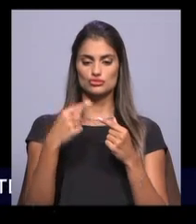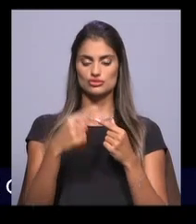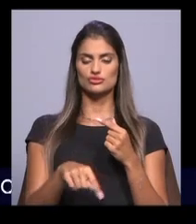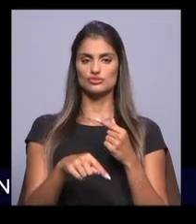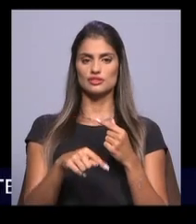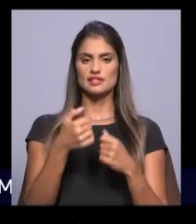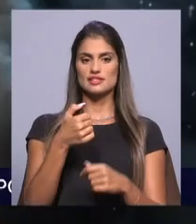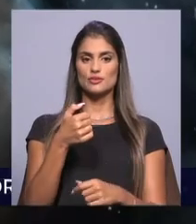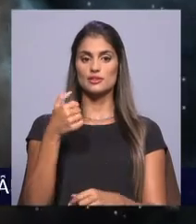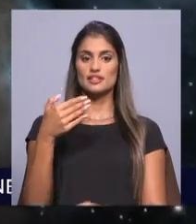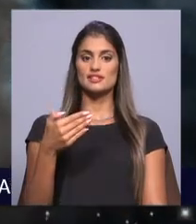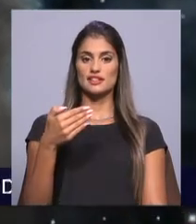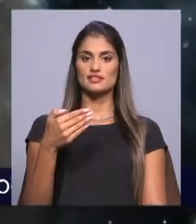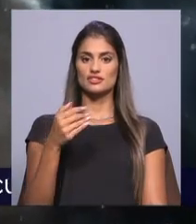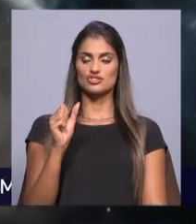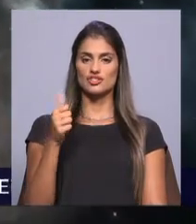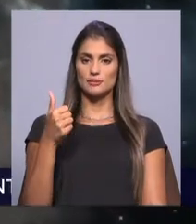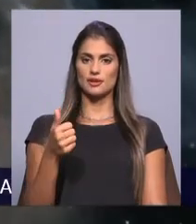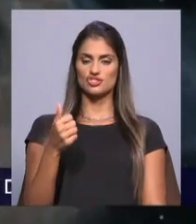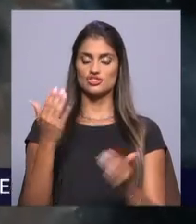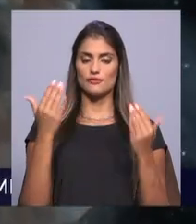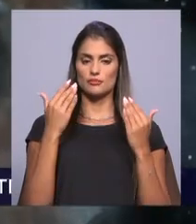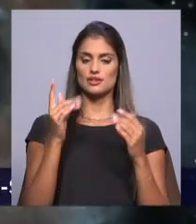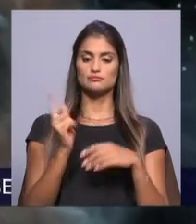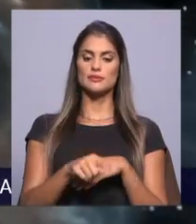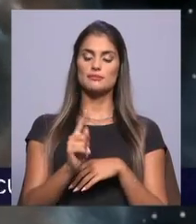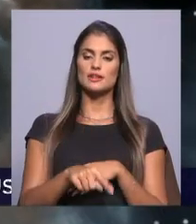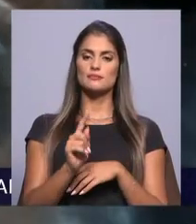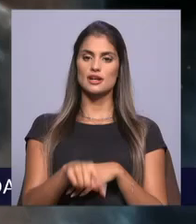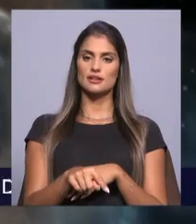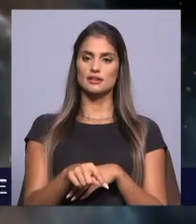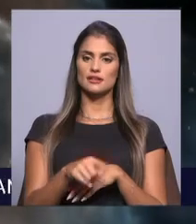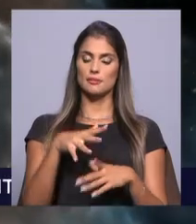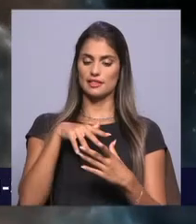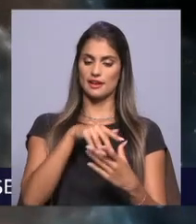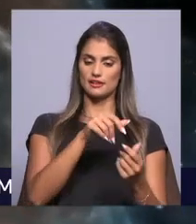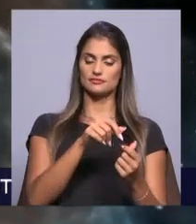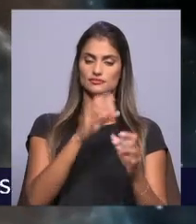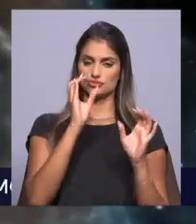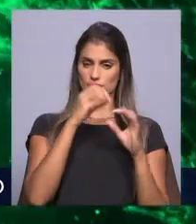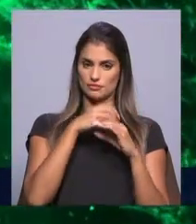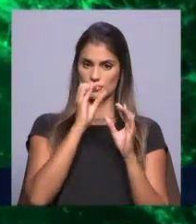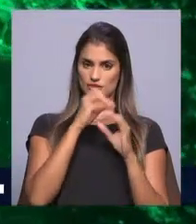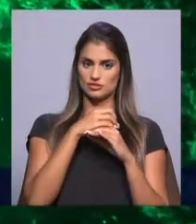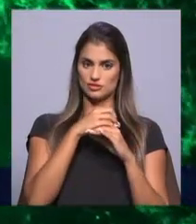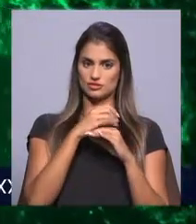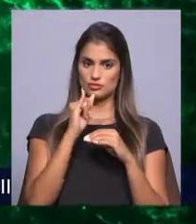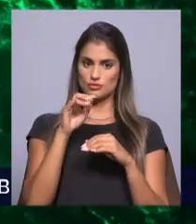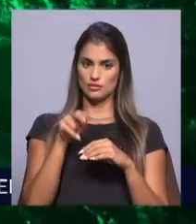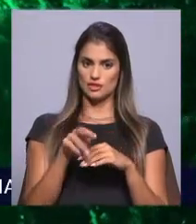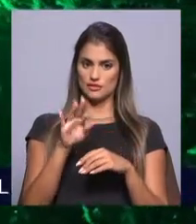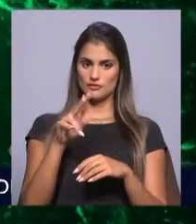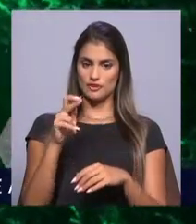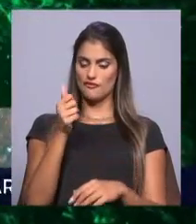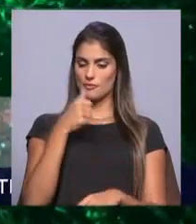enviados 57 gigabytes de informação para a Terra, de um telescópio que opera sobretudo no infravermelho. E porquê